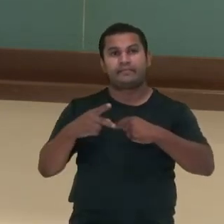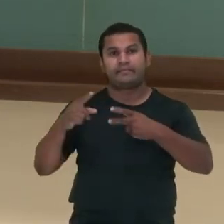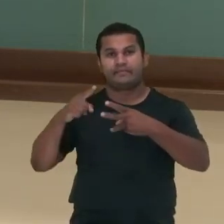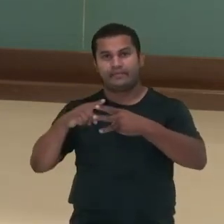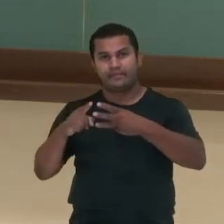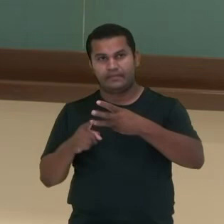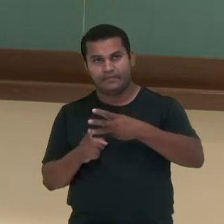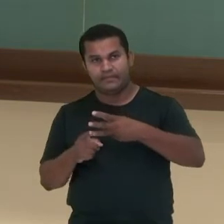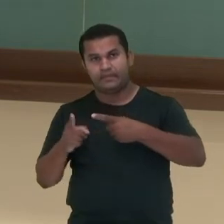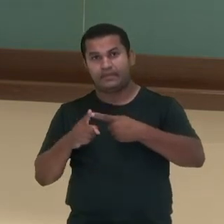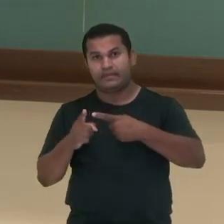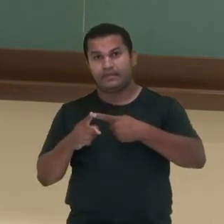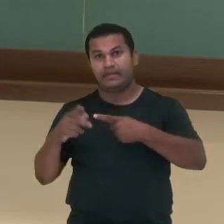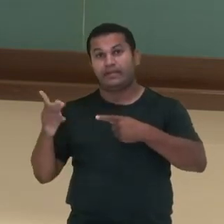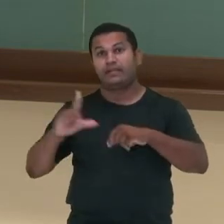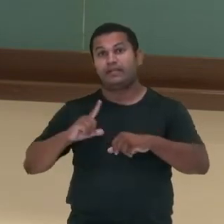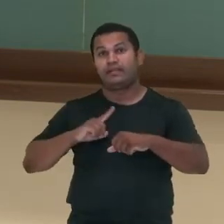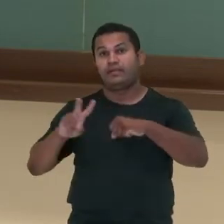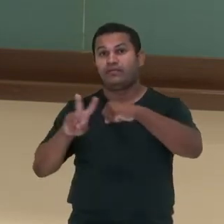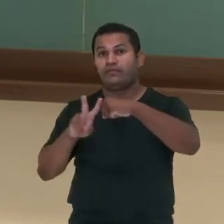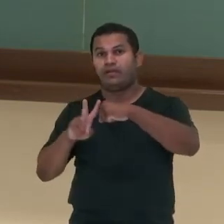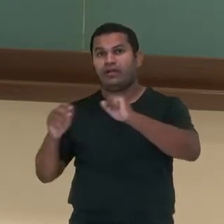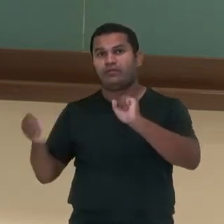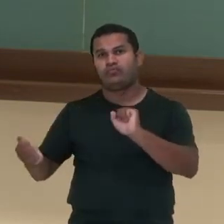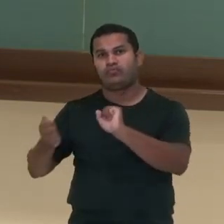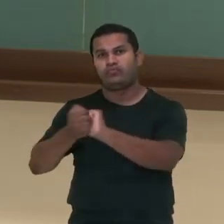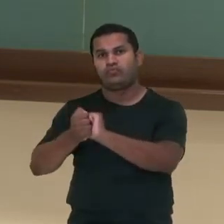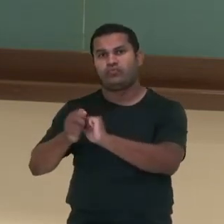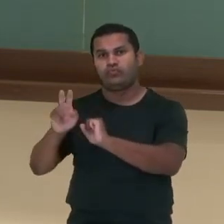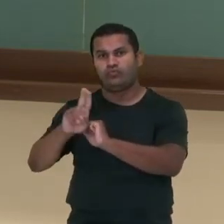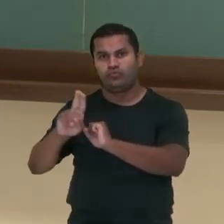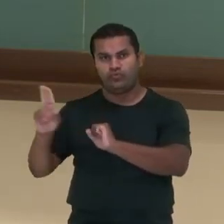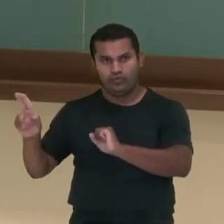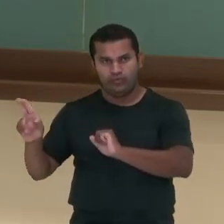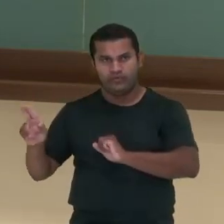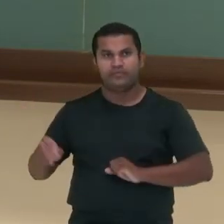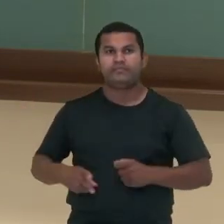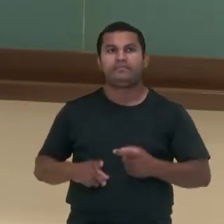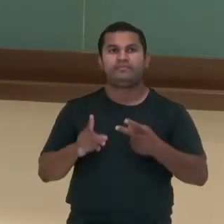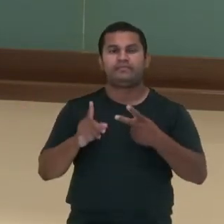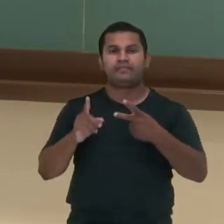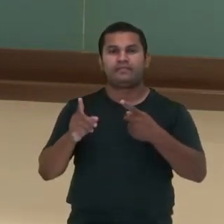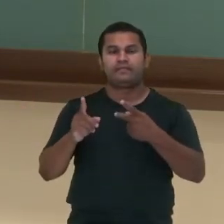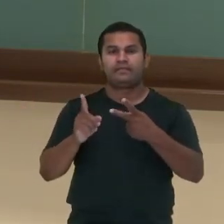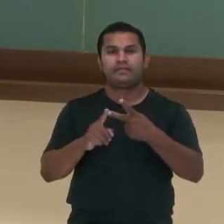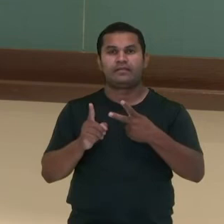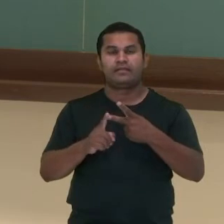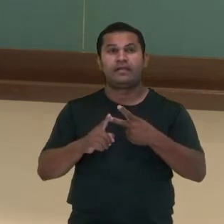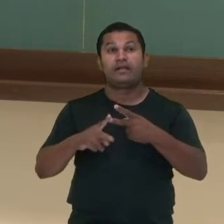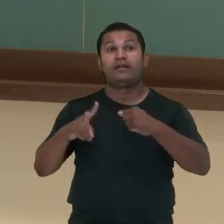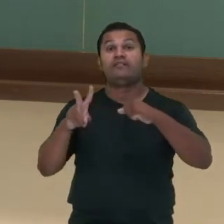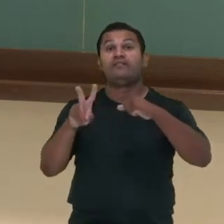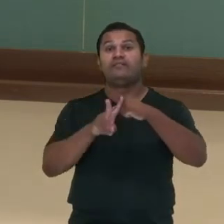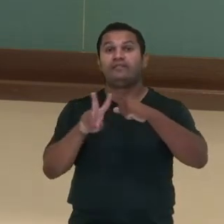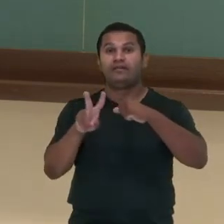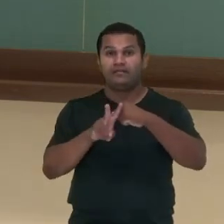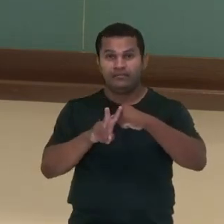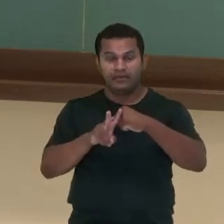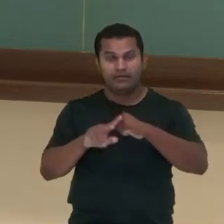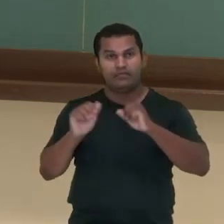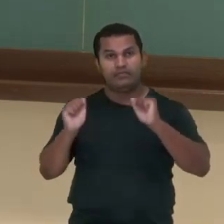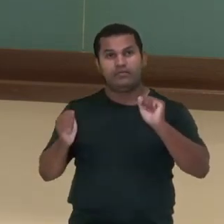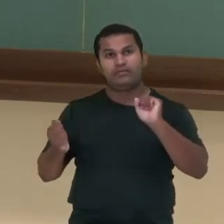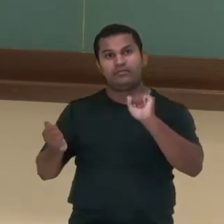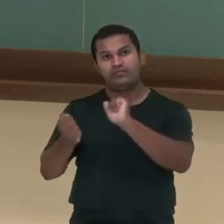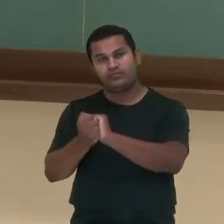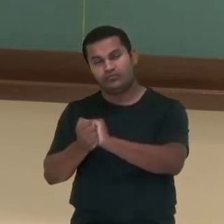e quando eu tenho um verbo de estado ou seja ser estar permanecer continuar ele pode ser verbal quando eu